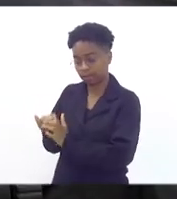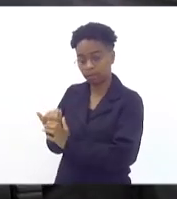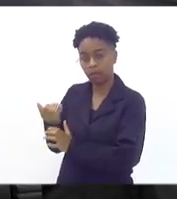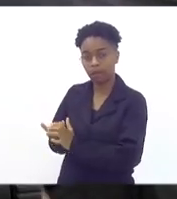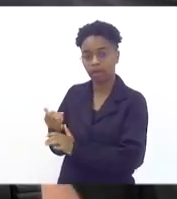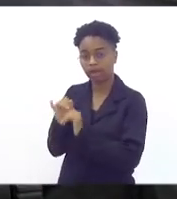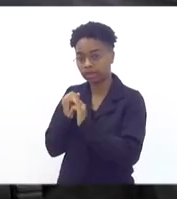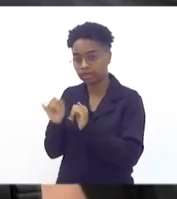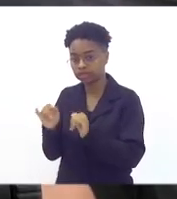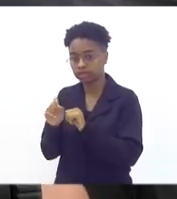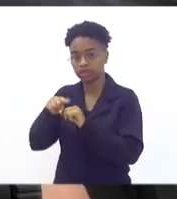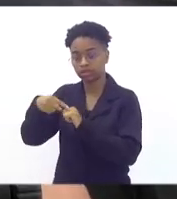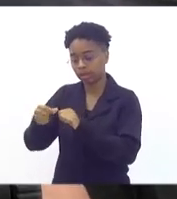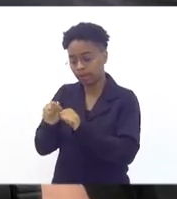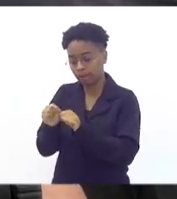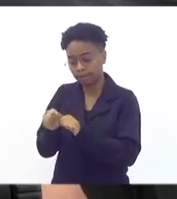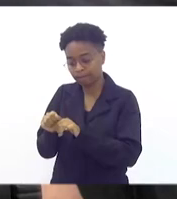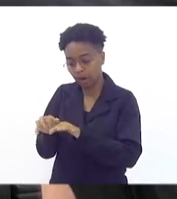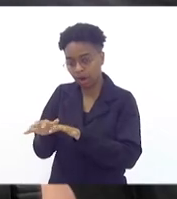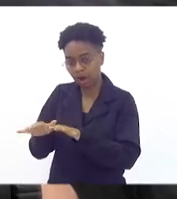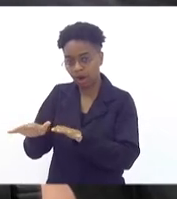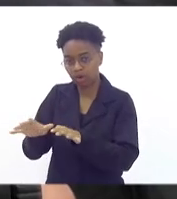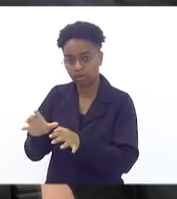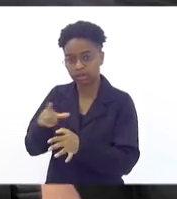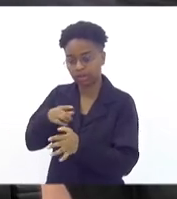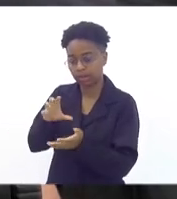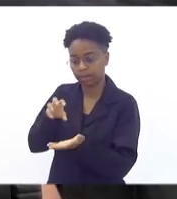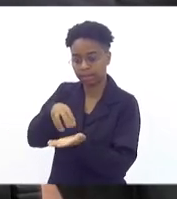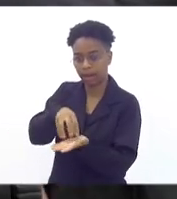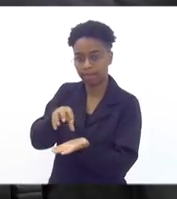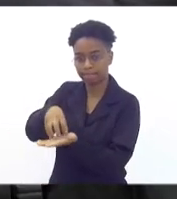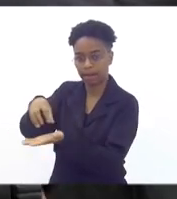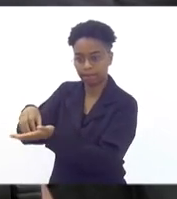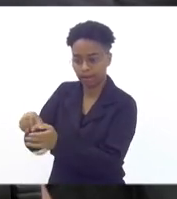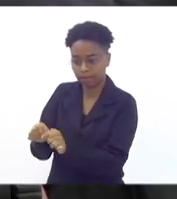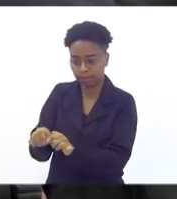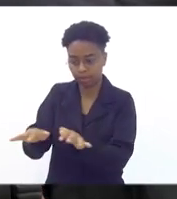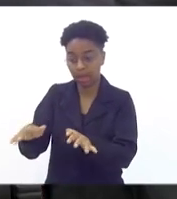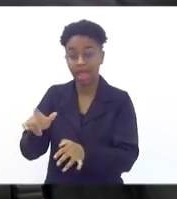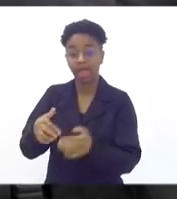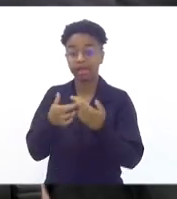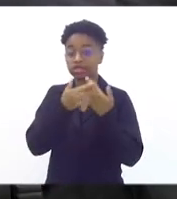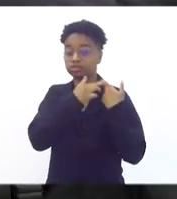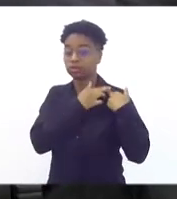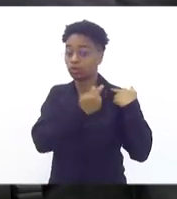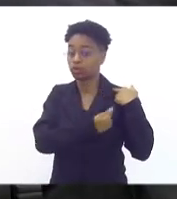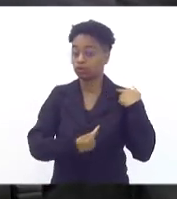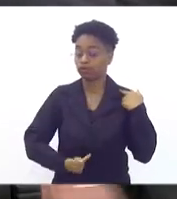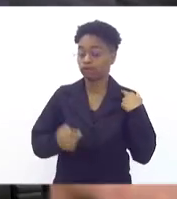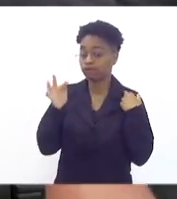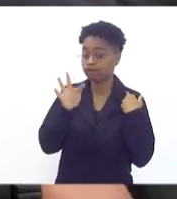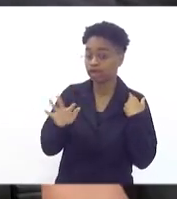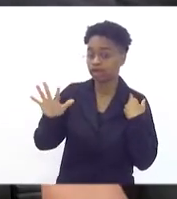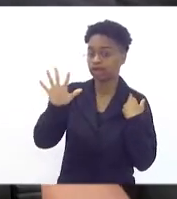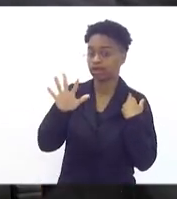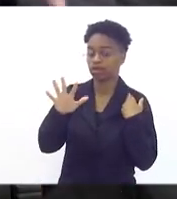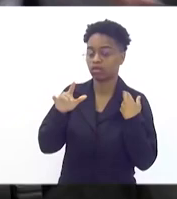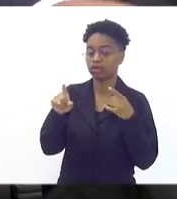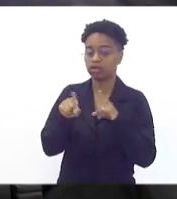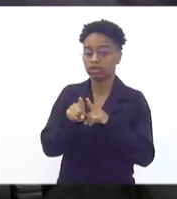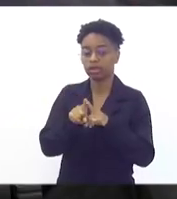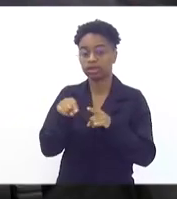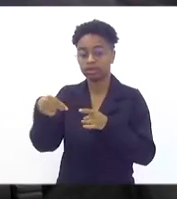até a chegada na centrais é responsabilidade do governo federal e depois nas distribuições